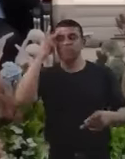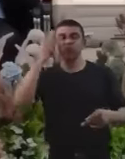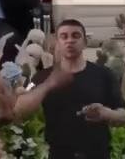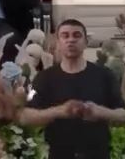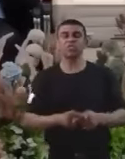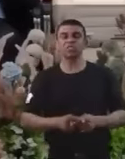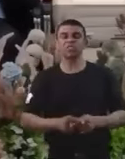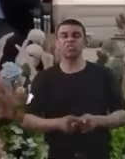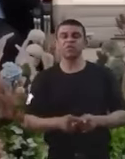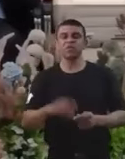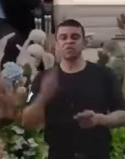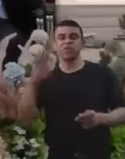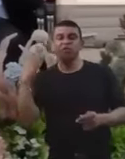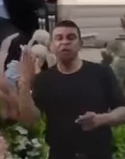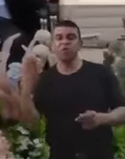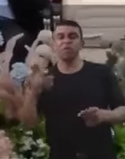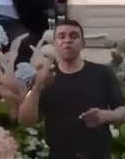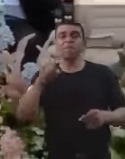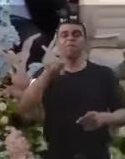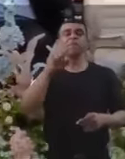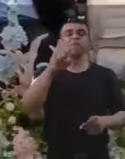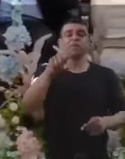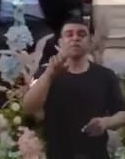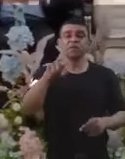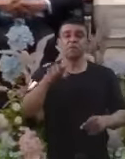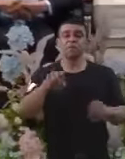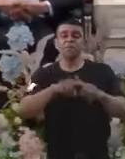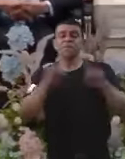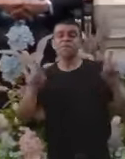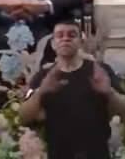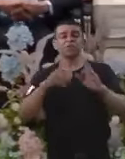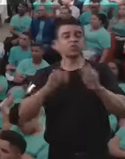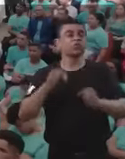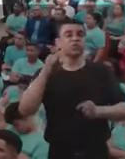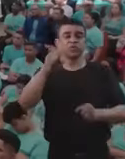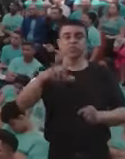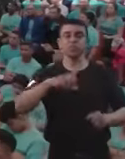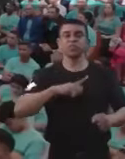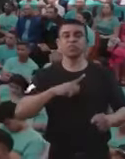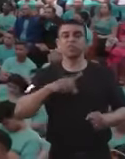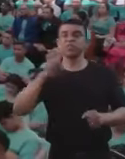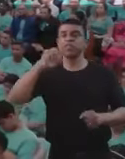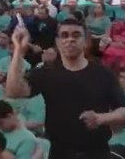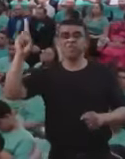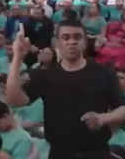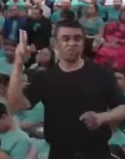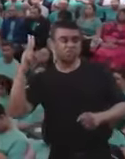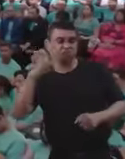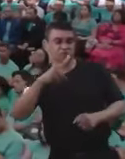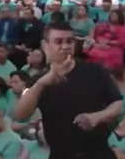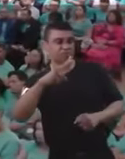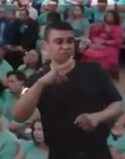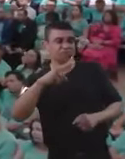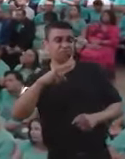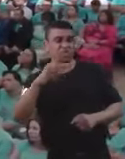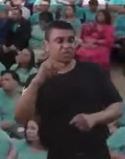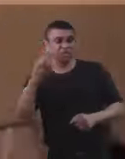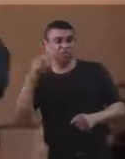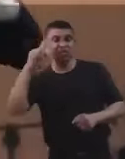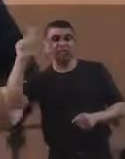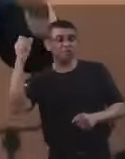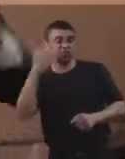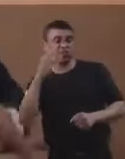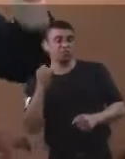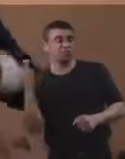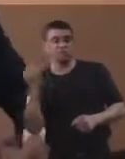nada pagar. O que você tem não impressiona Deus. No reino de Deus, você não tem valor por